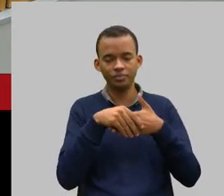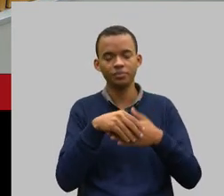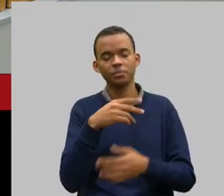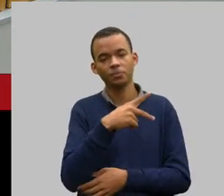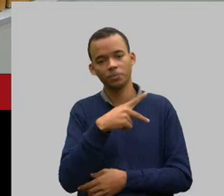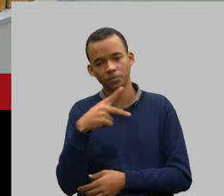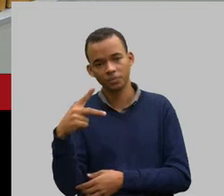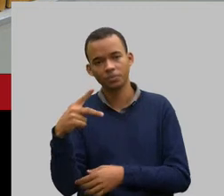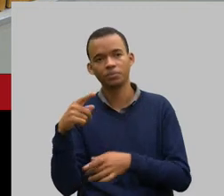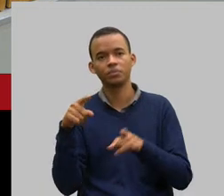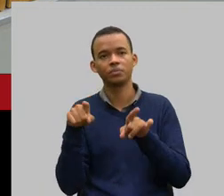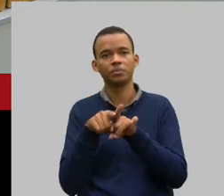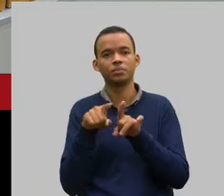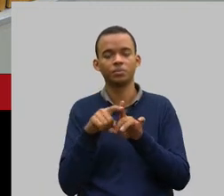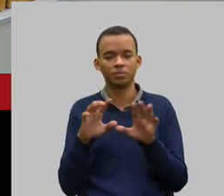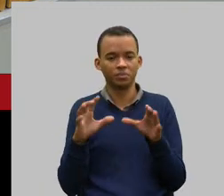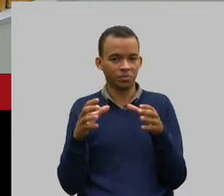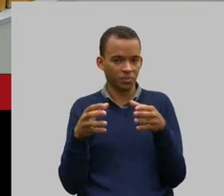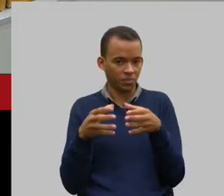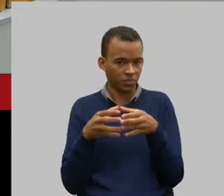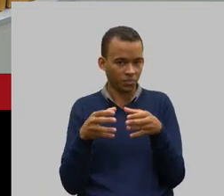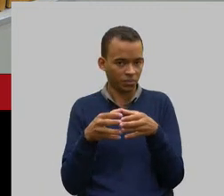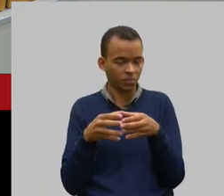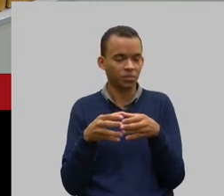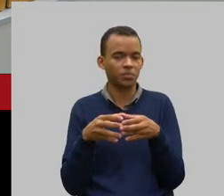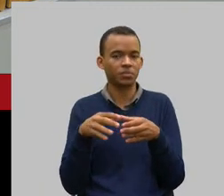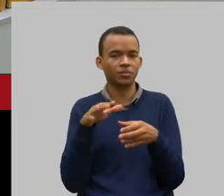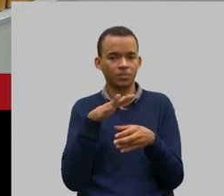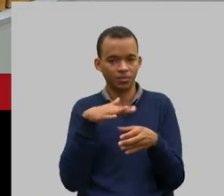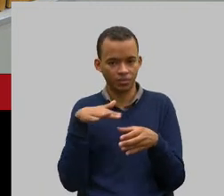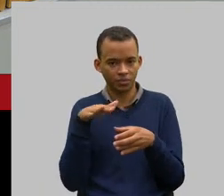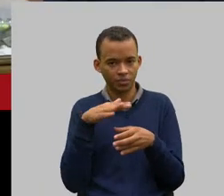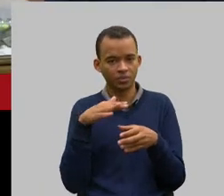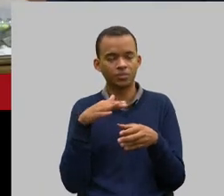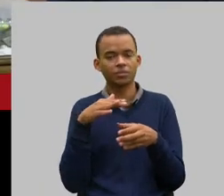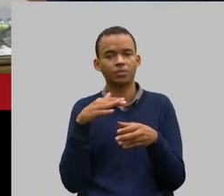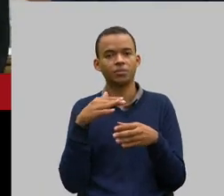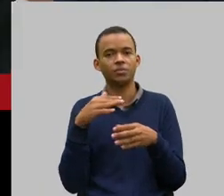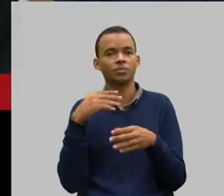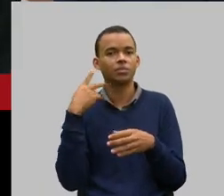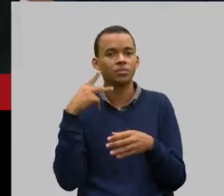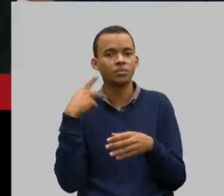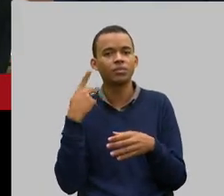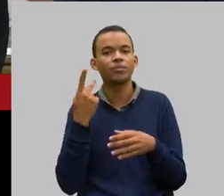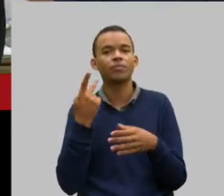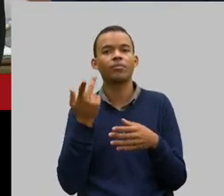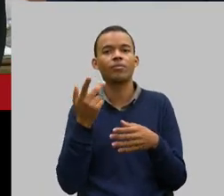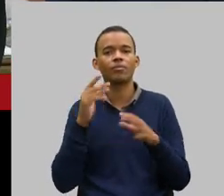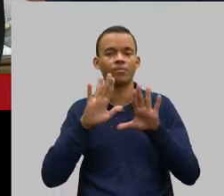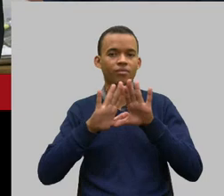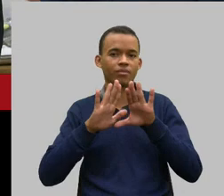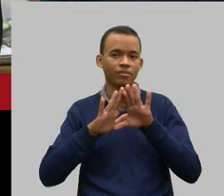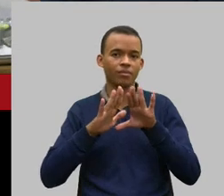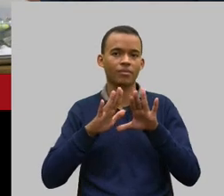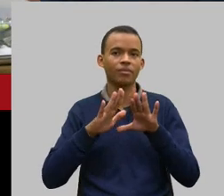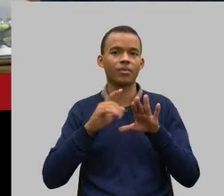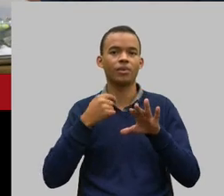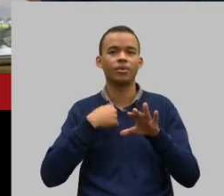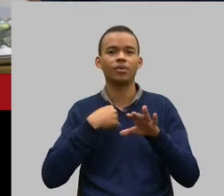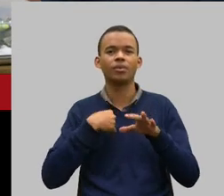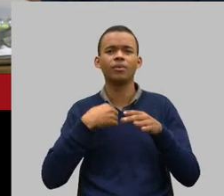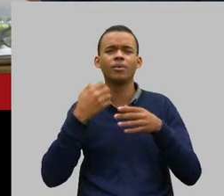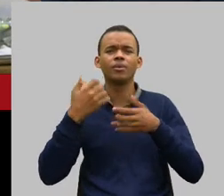casa e realmente quando eu falo de Gil quando falo energia a gente lembra do Gil né parece que tem